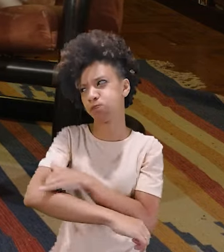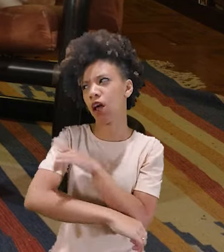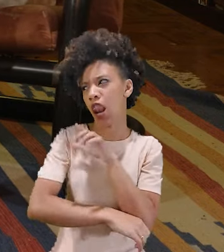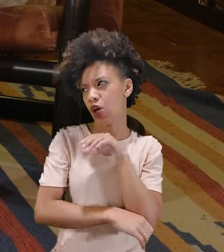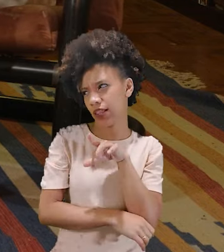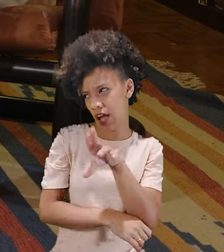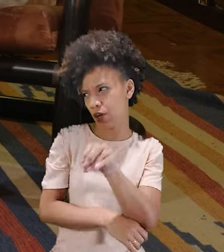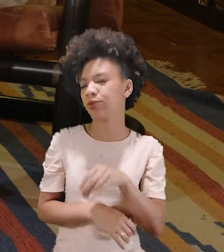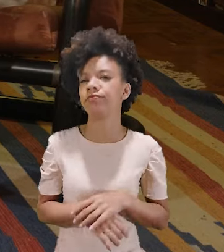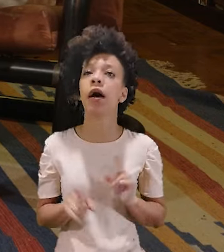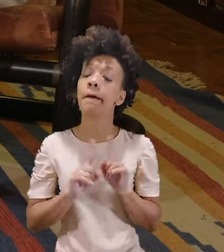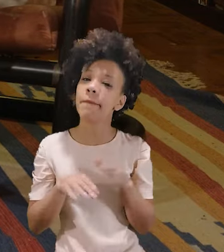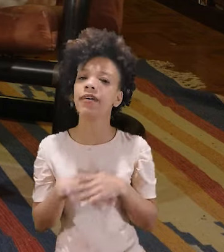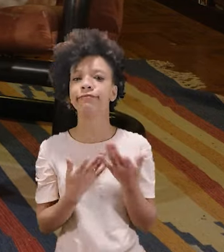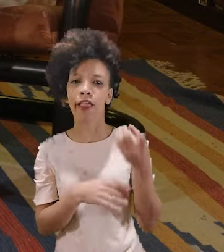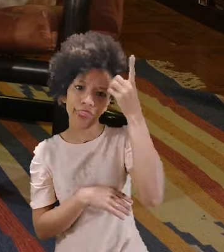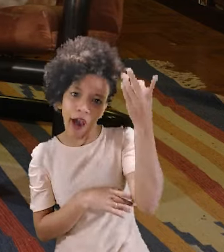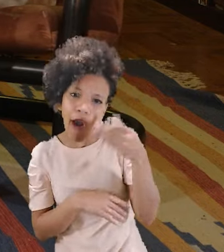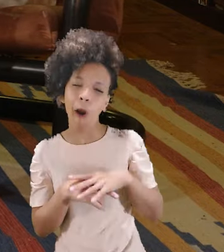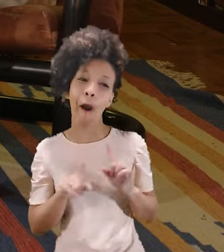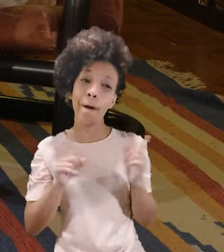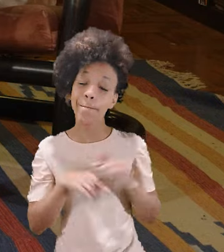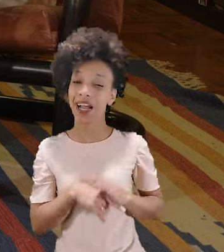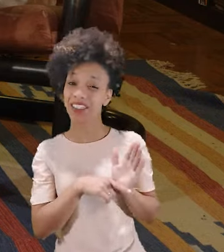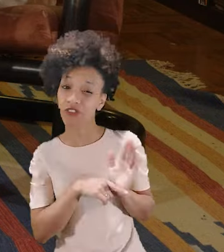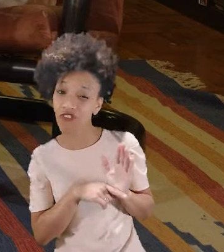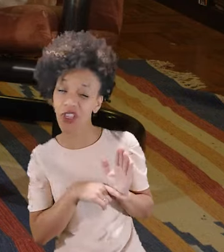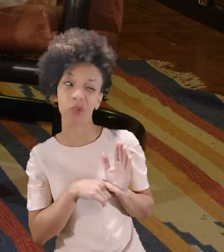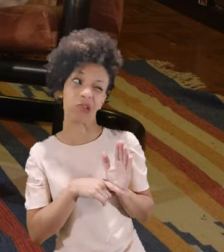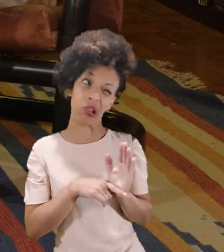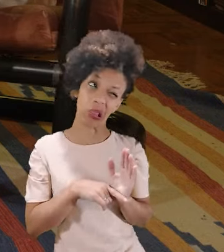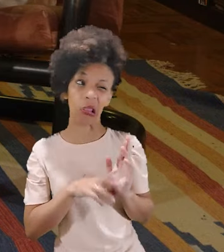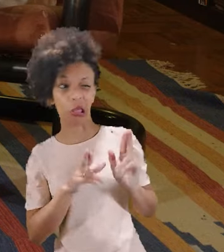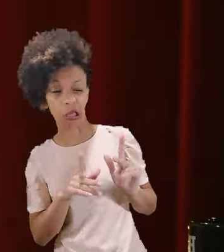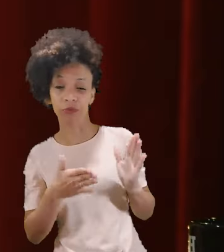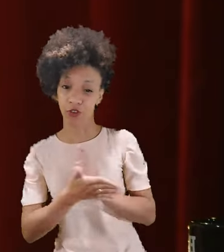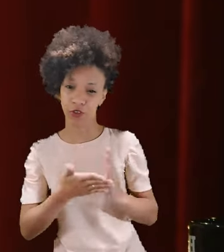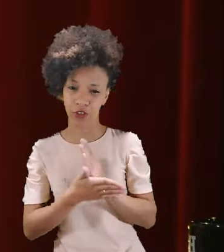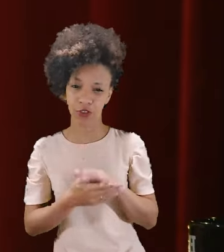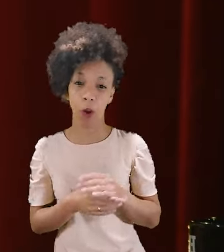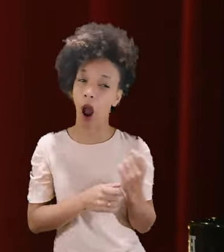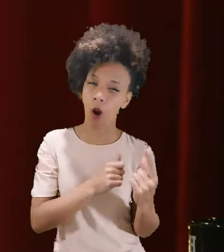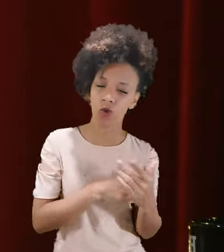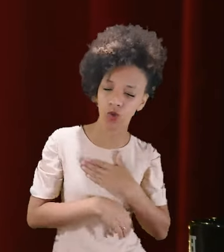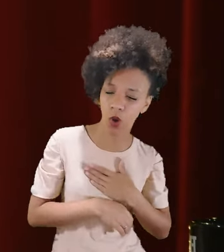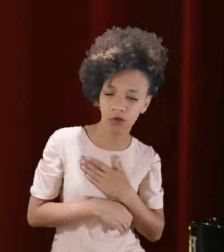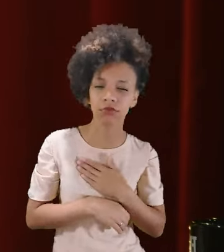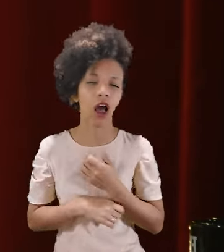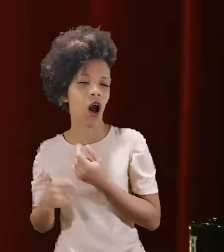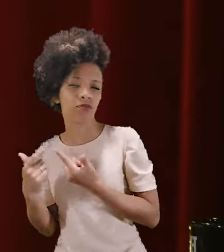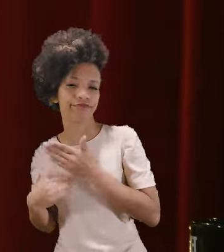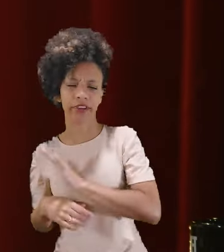nada de uma forma mais talento também começava em todas mas começou o caminho da Greta grave dividiu eu tava vendo e assim